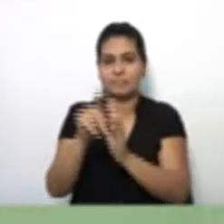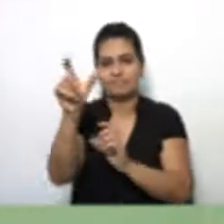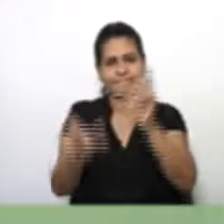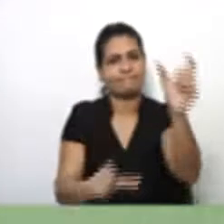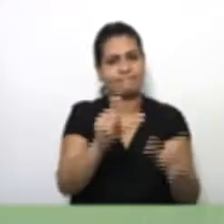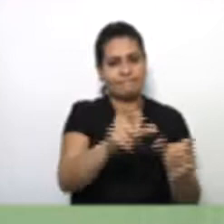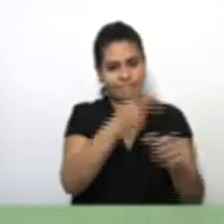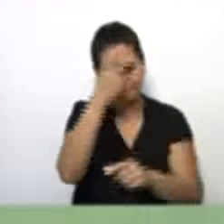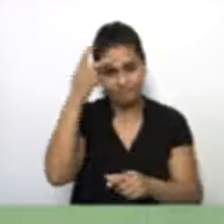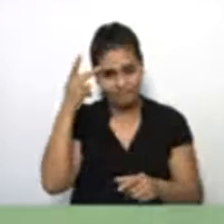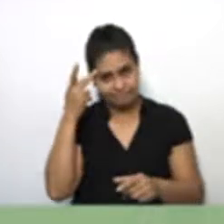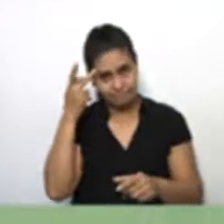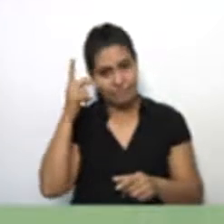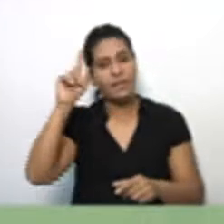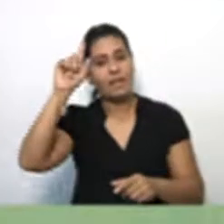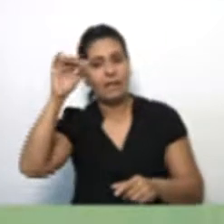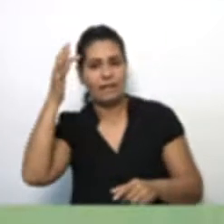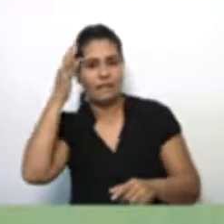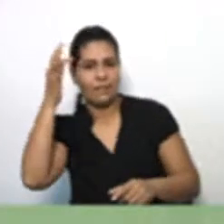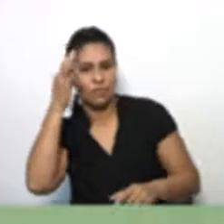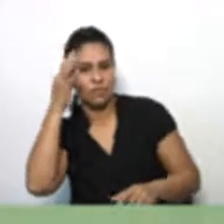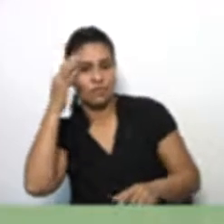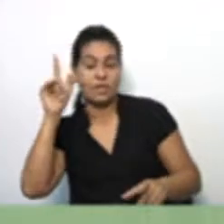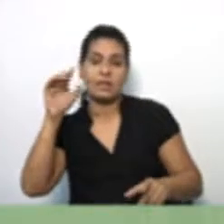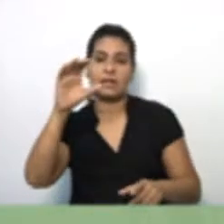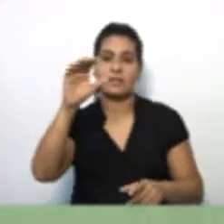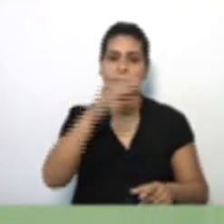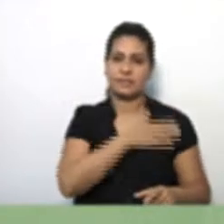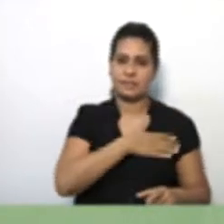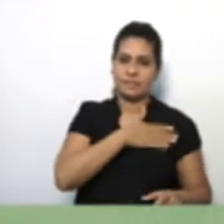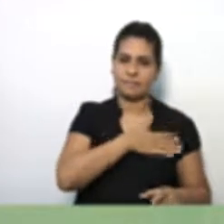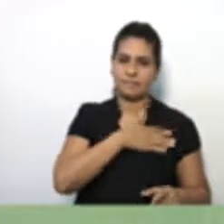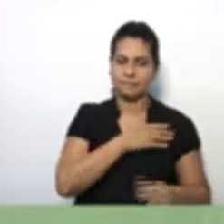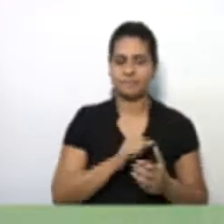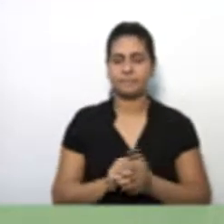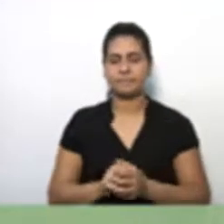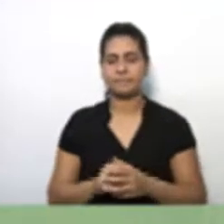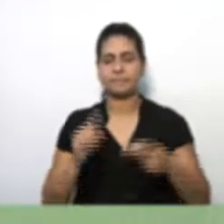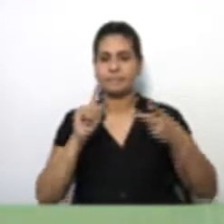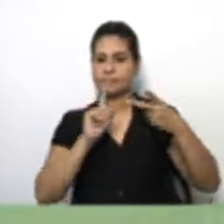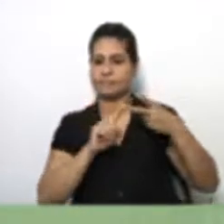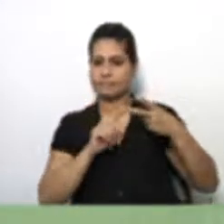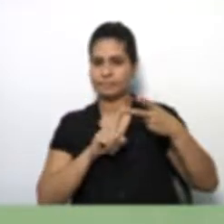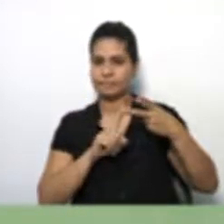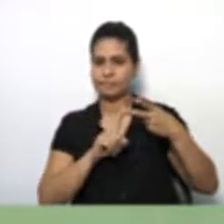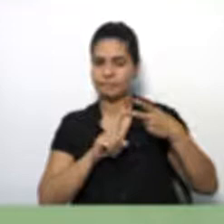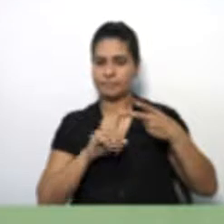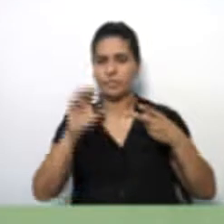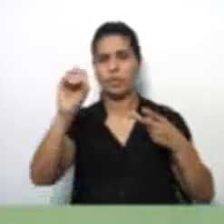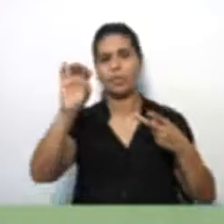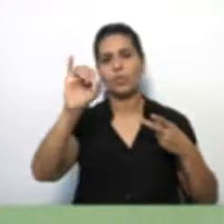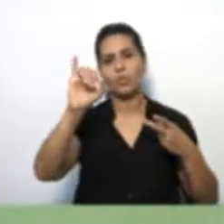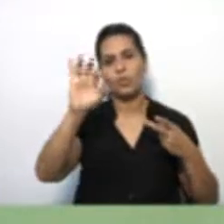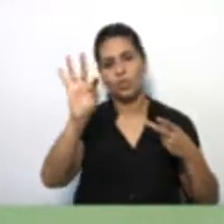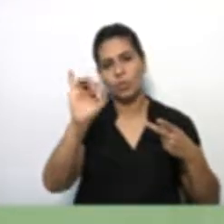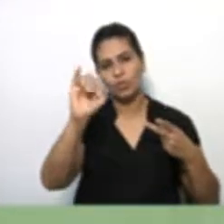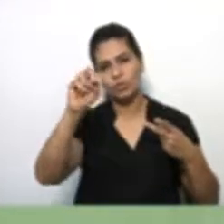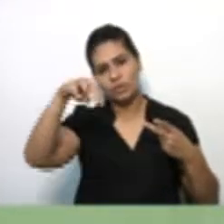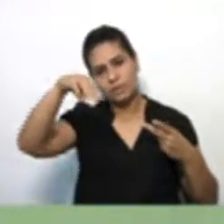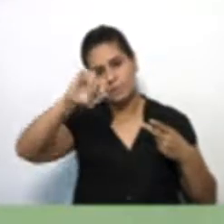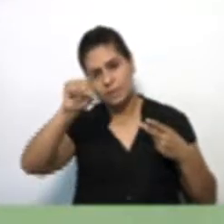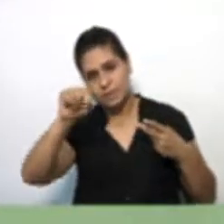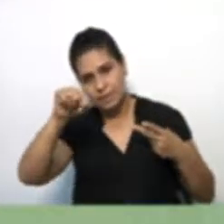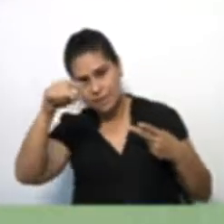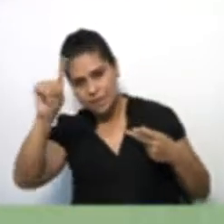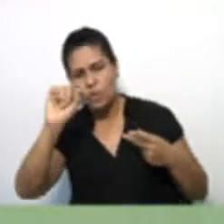desejos dos indivíduos. Essa é a filosofia da satisfação. Vamos para mais uma? Filosofia da otimização. Então, caracteriza-se